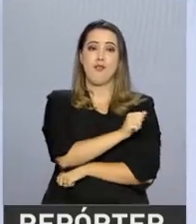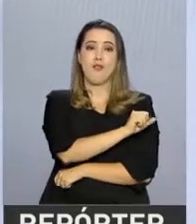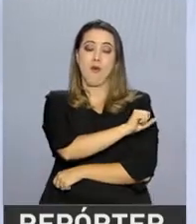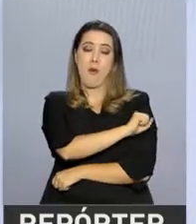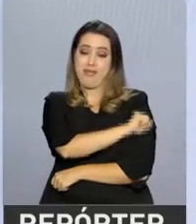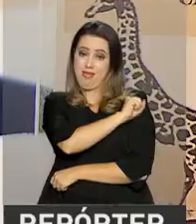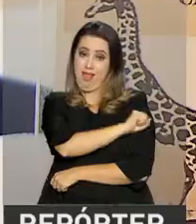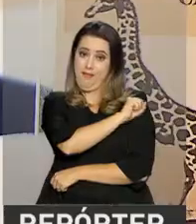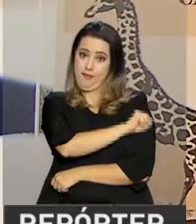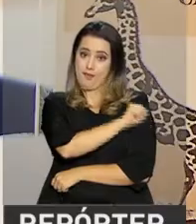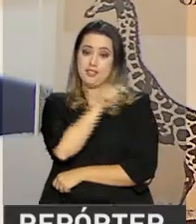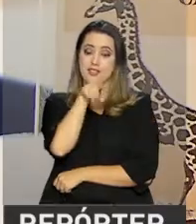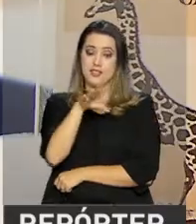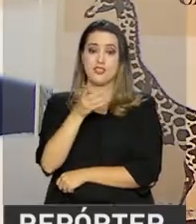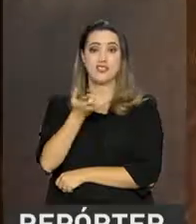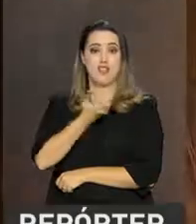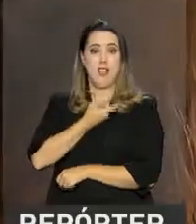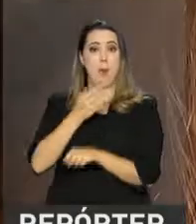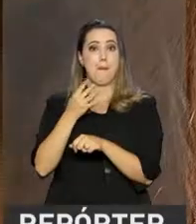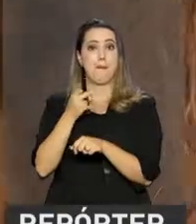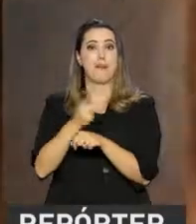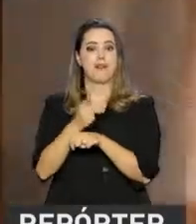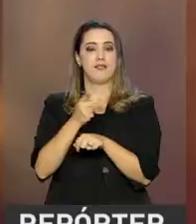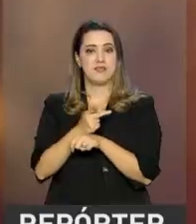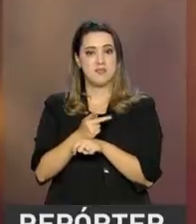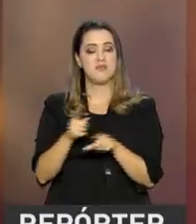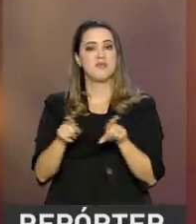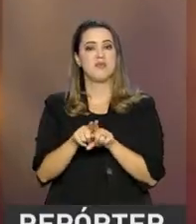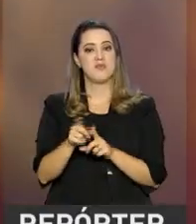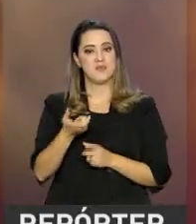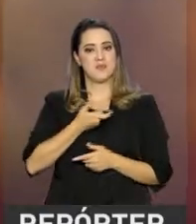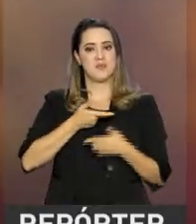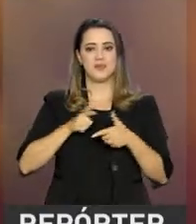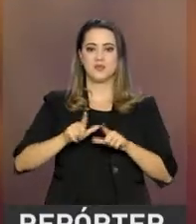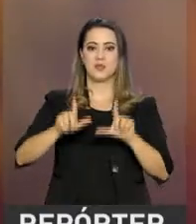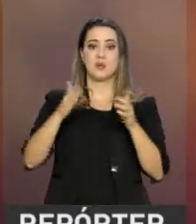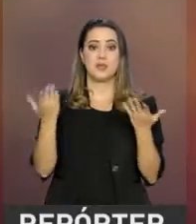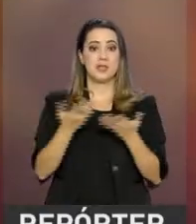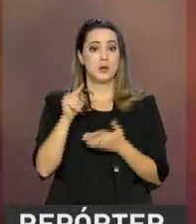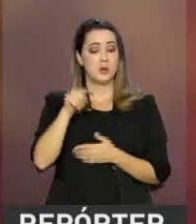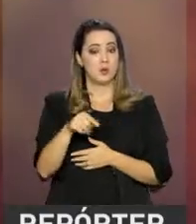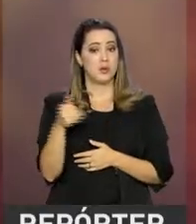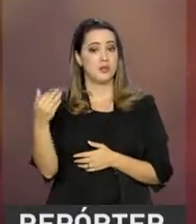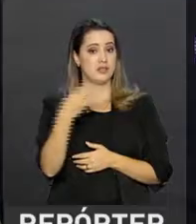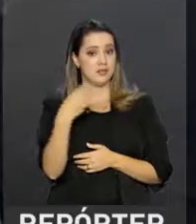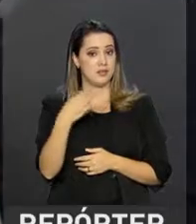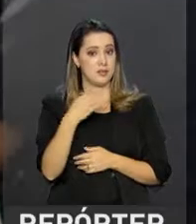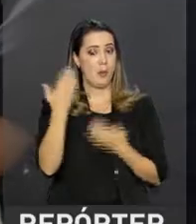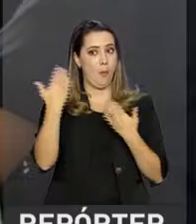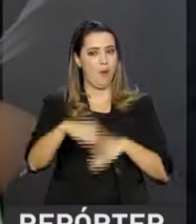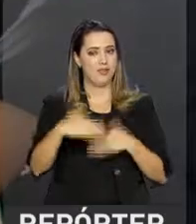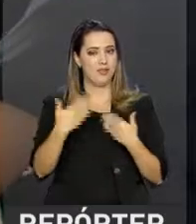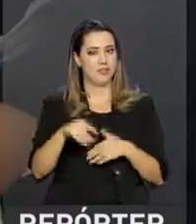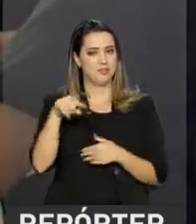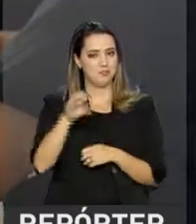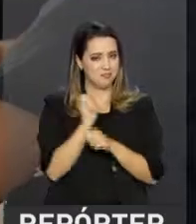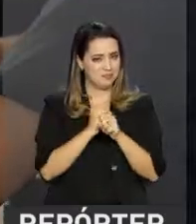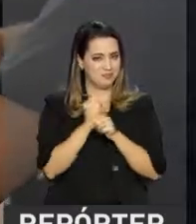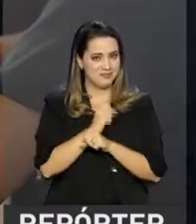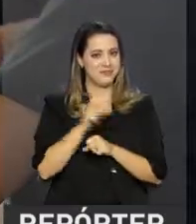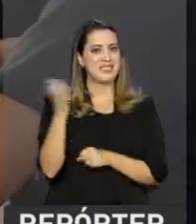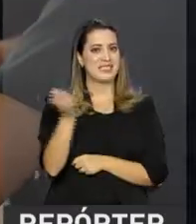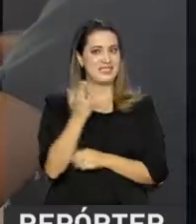2016 e ganhou uma menção honrosa no ano passado mas na 14ª edição da prova agora em 2018